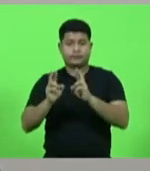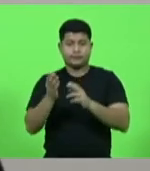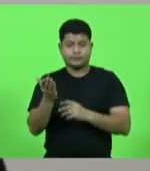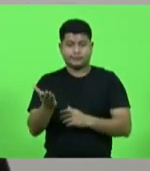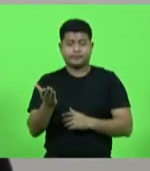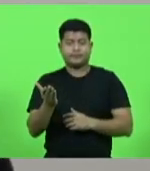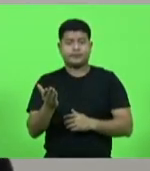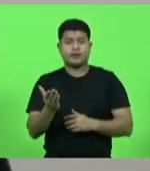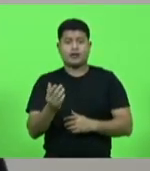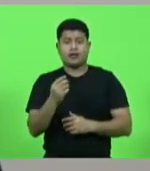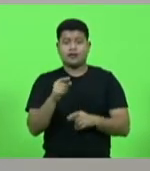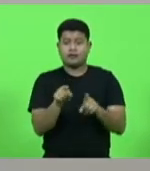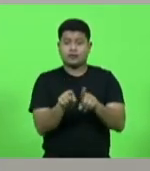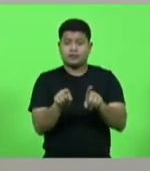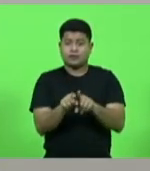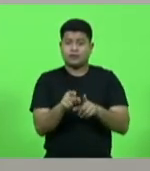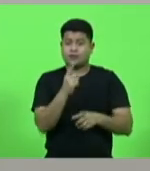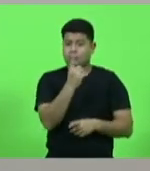a 163,